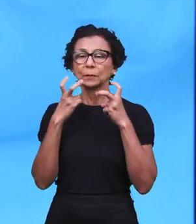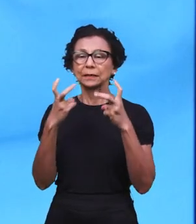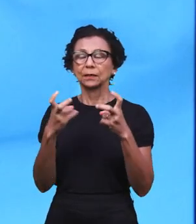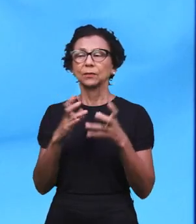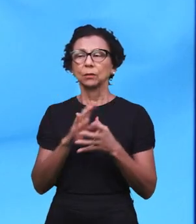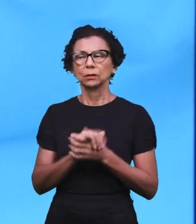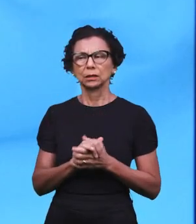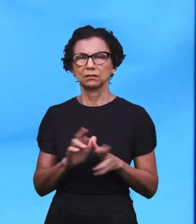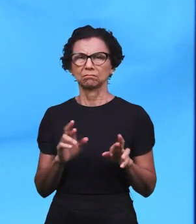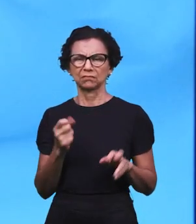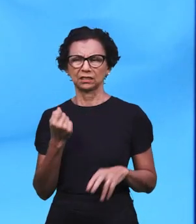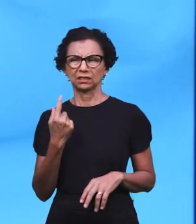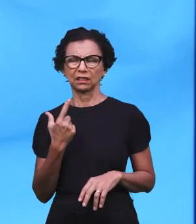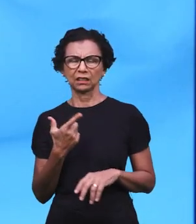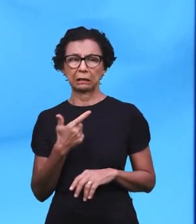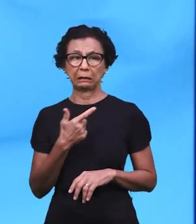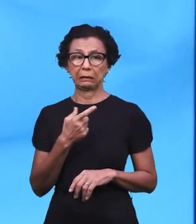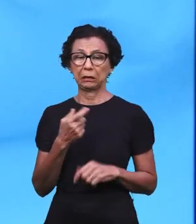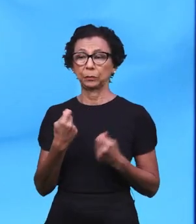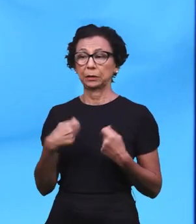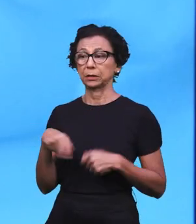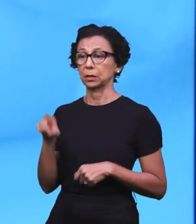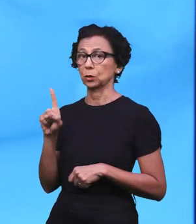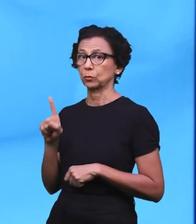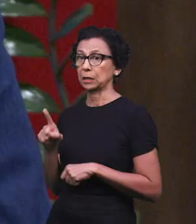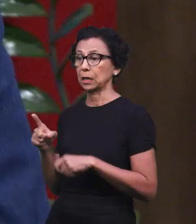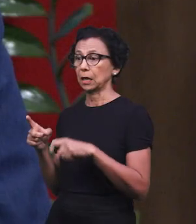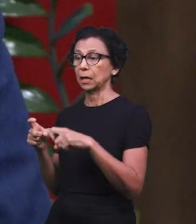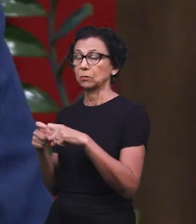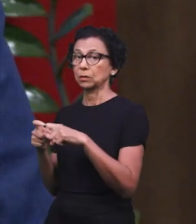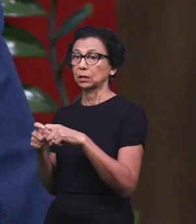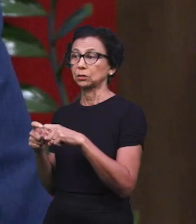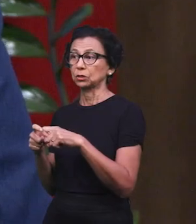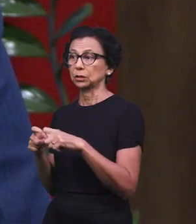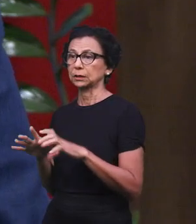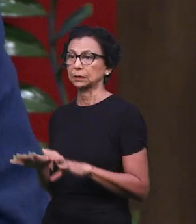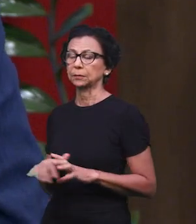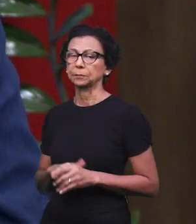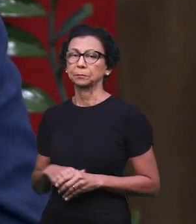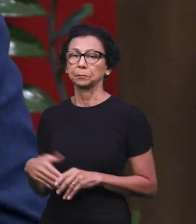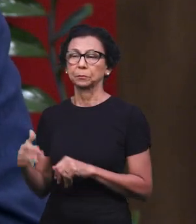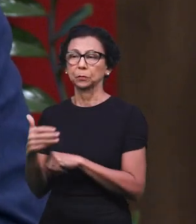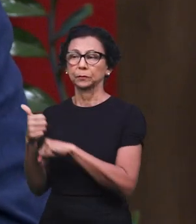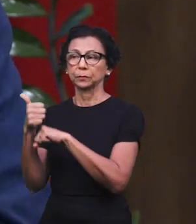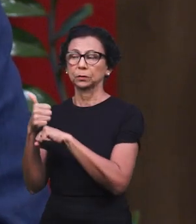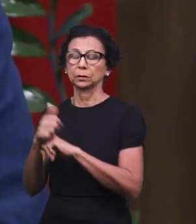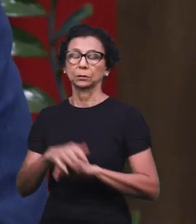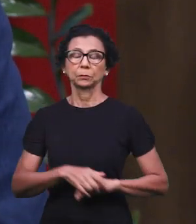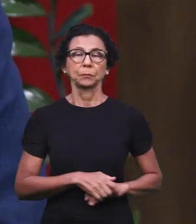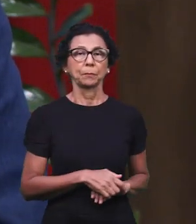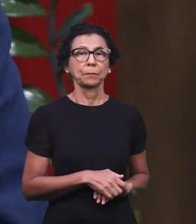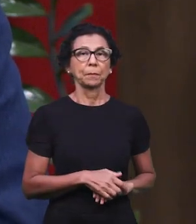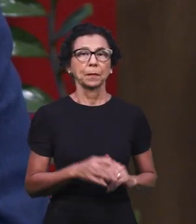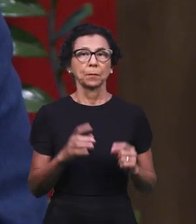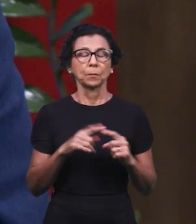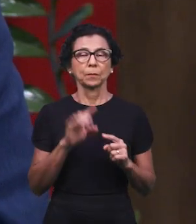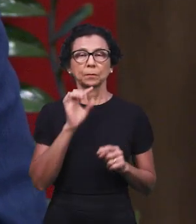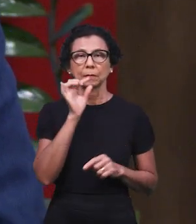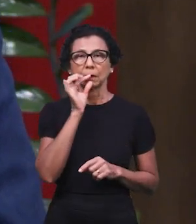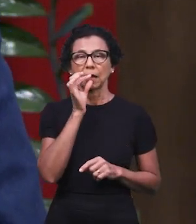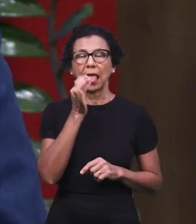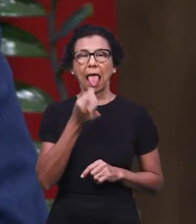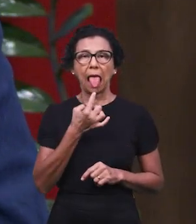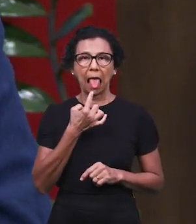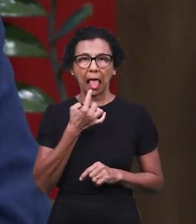tenho que ir lá procurar o dentista, quando ele faz essa análise? Sim. Primeira coisa é o seguinte, é colocar a língua para fora, levantar